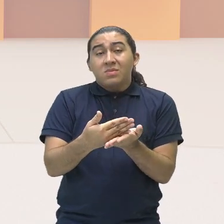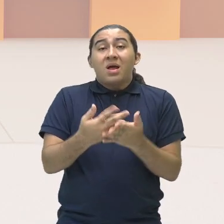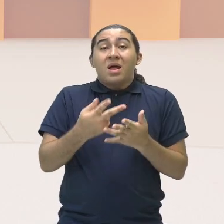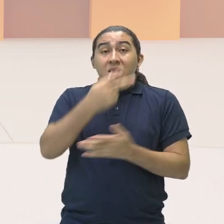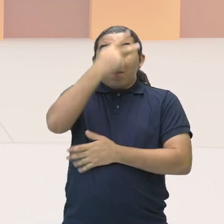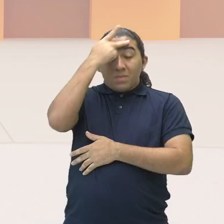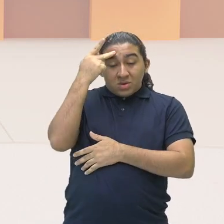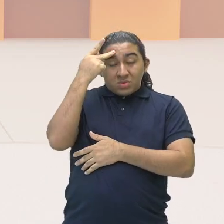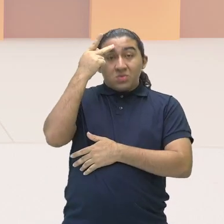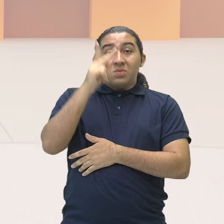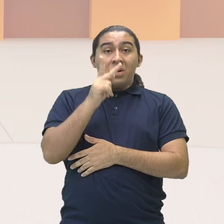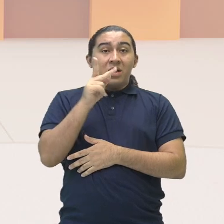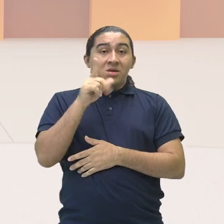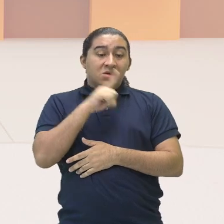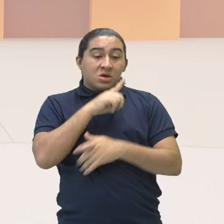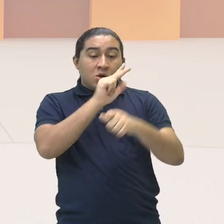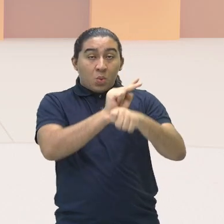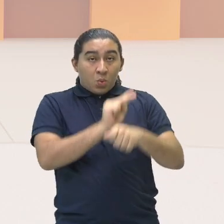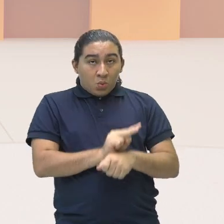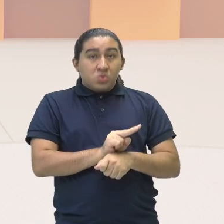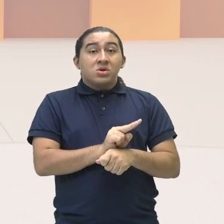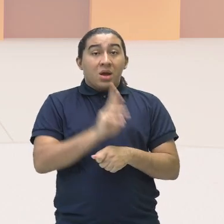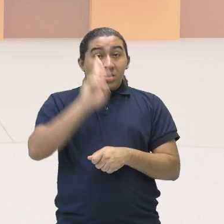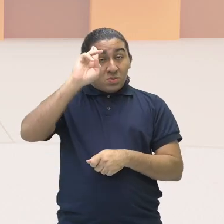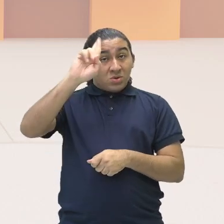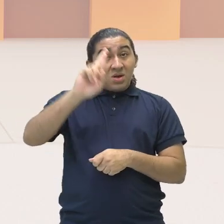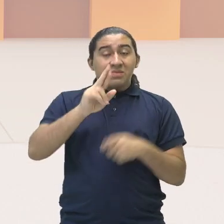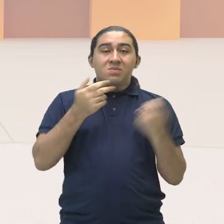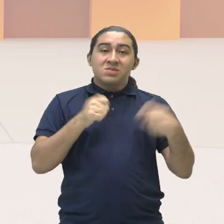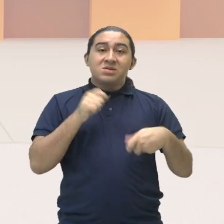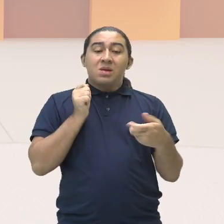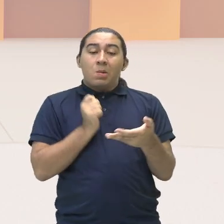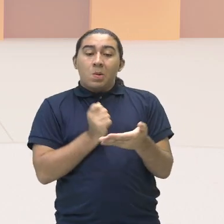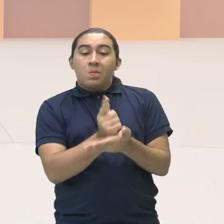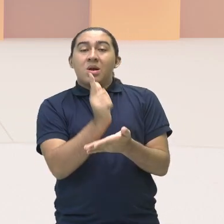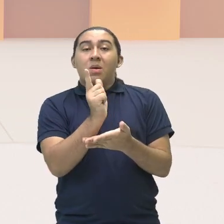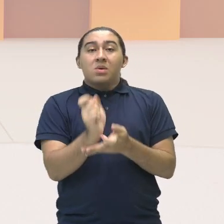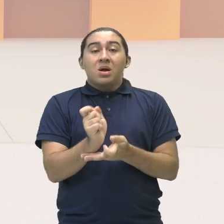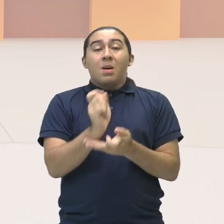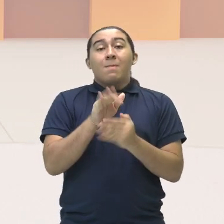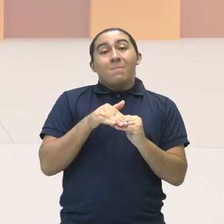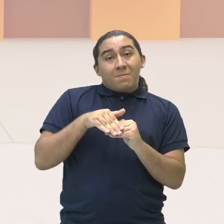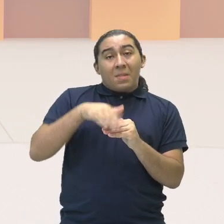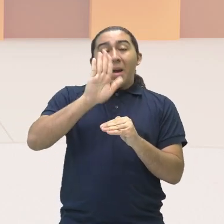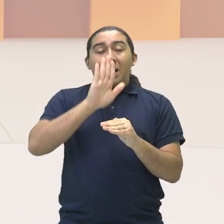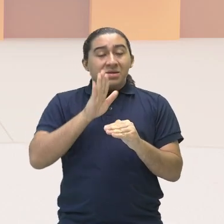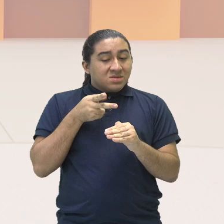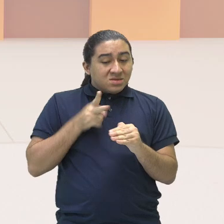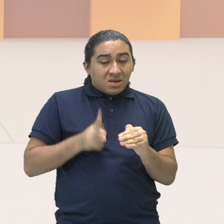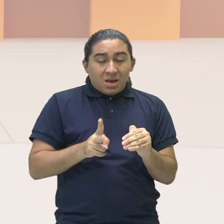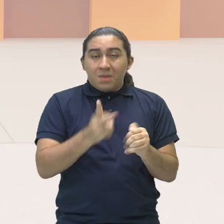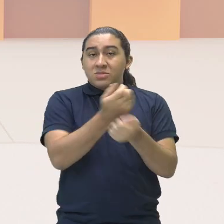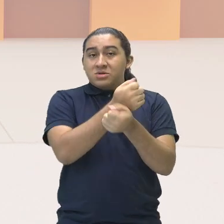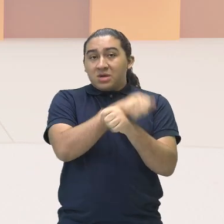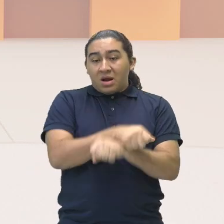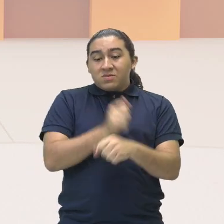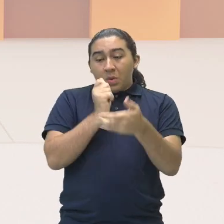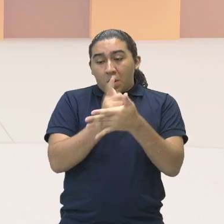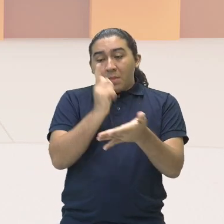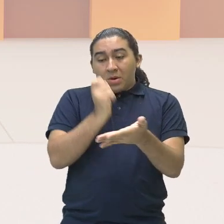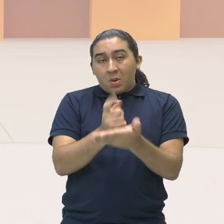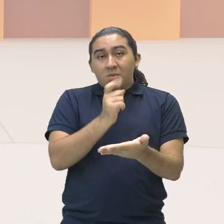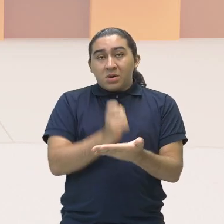engenho precisassem cada vez mais comprar escravizados. E isso demandava